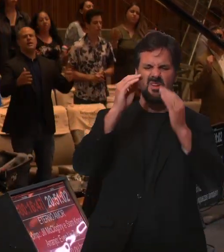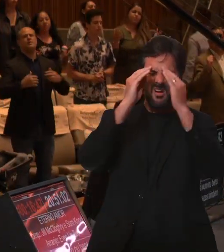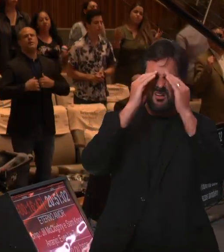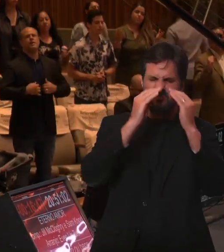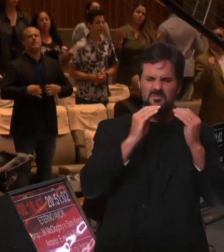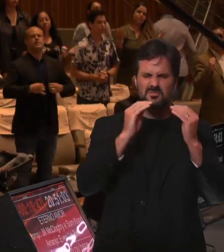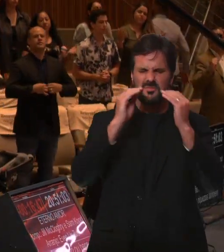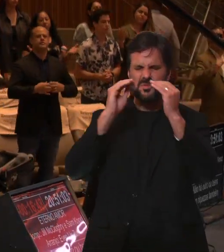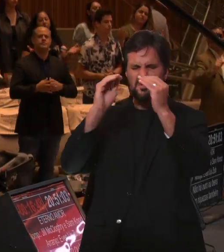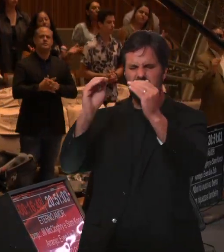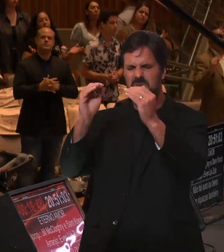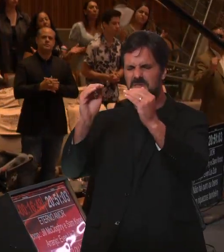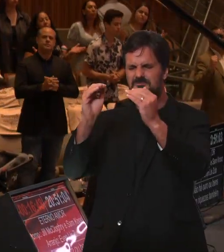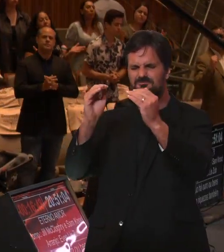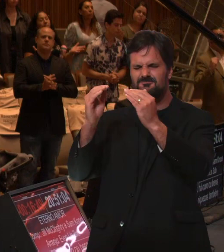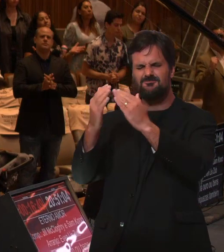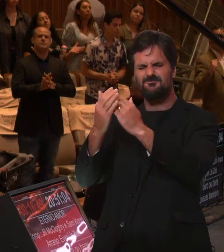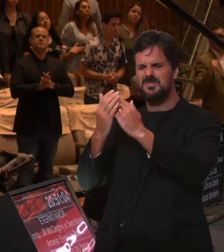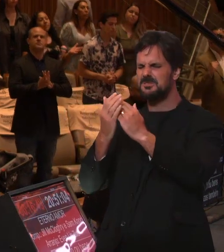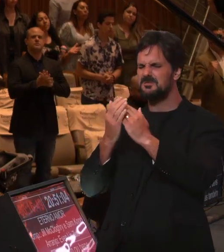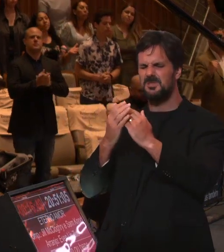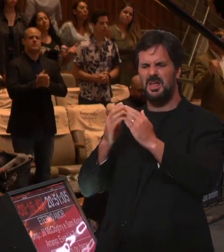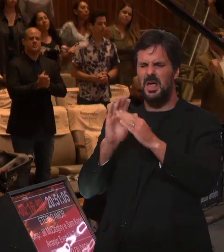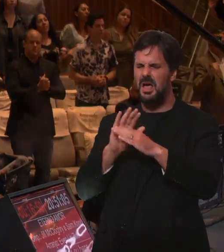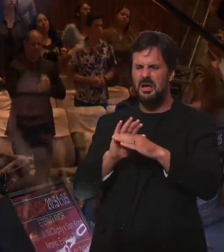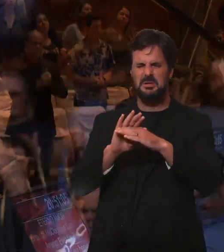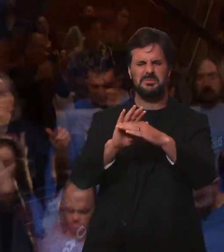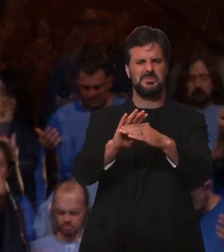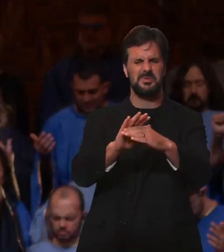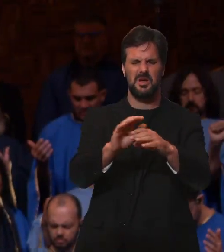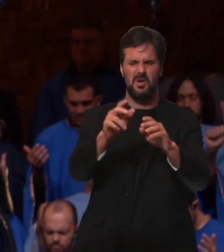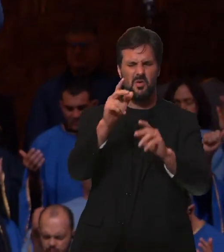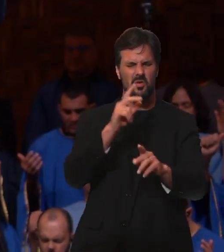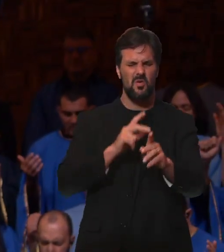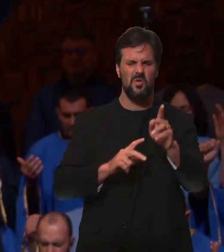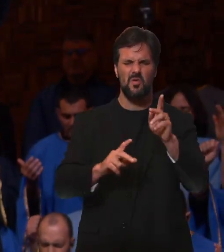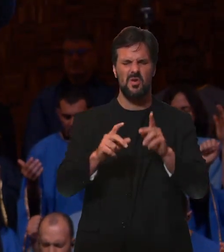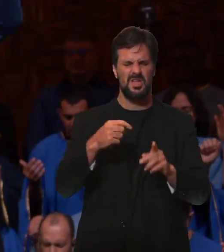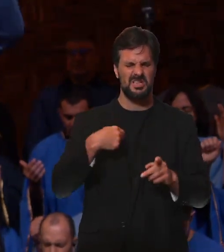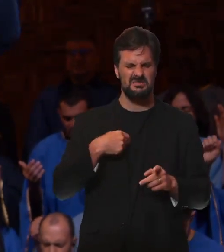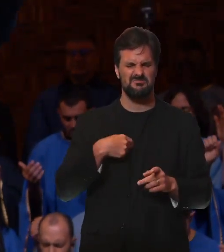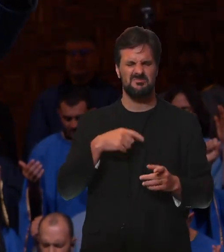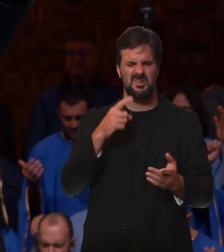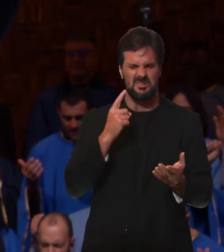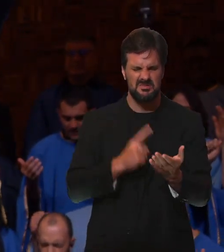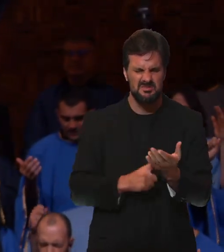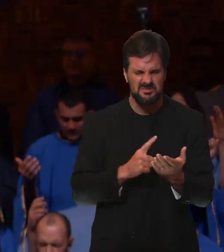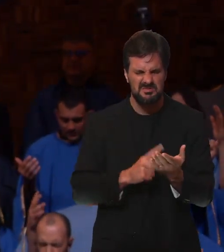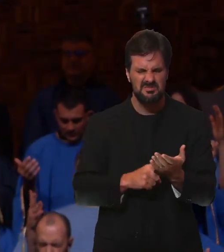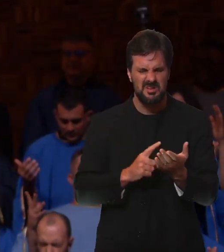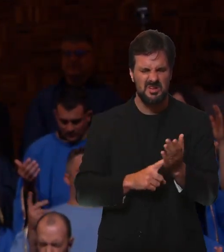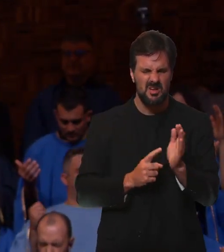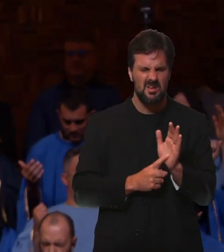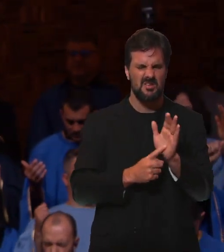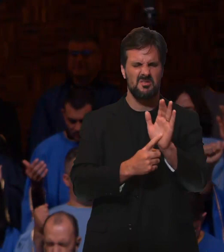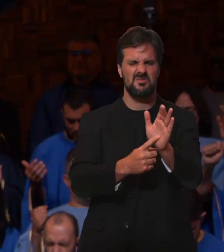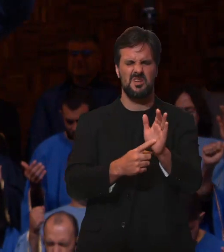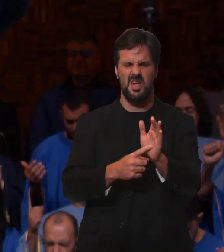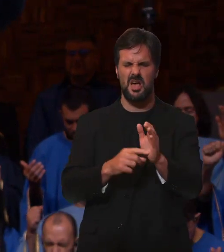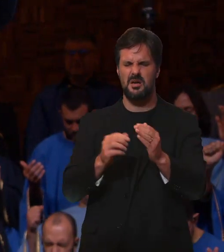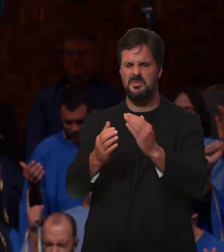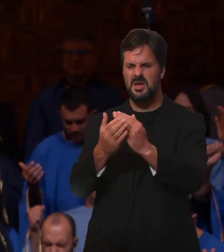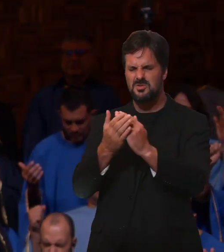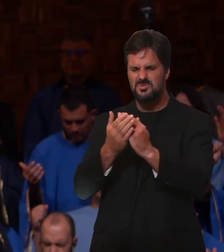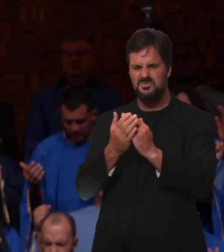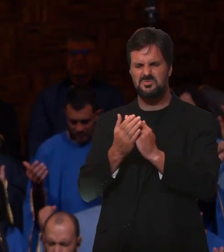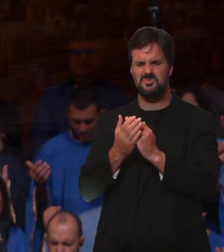obedecê-la. Eu quero firmar um compromisso com a tua palavra revelada. Me ajuda,